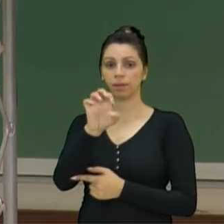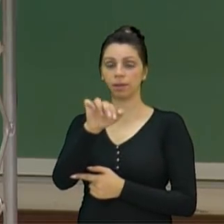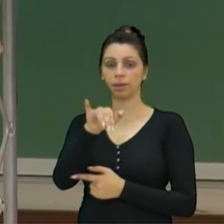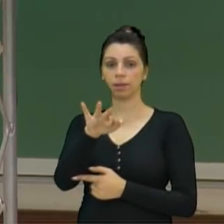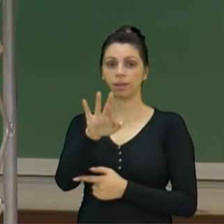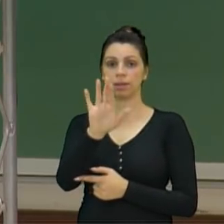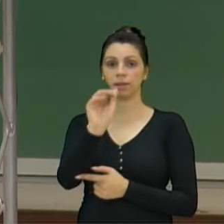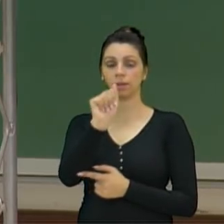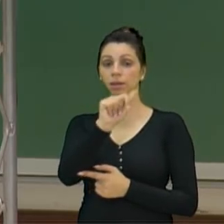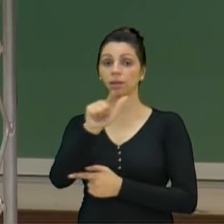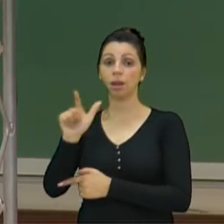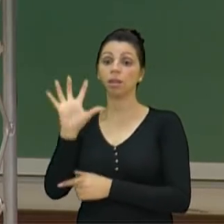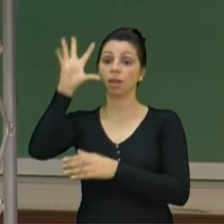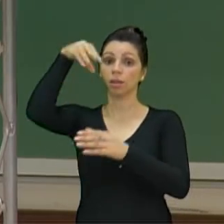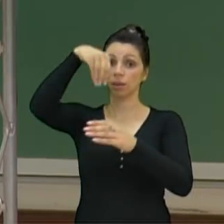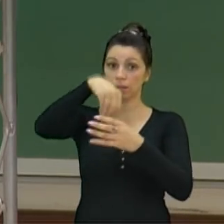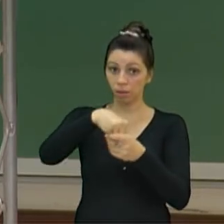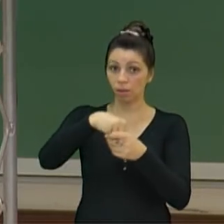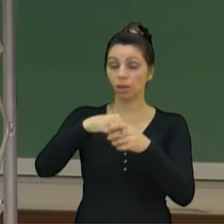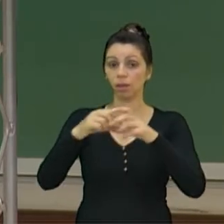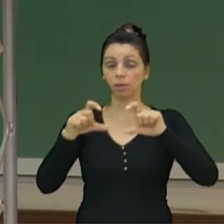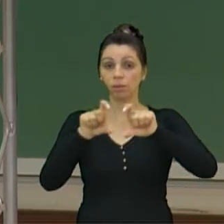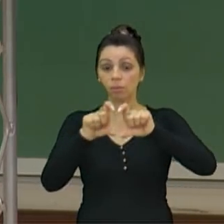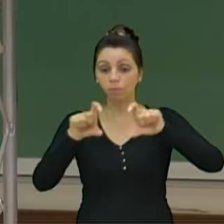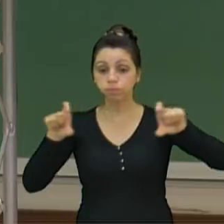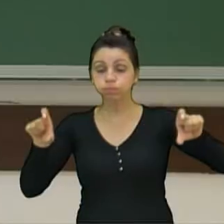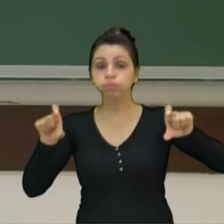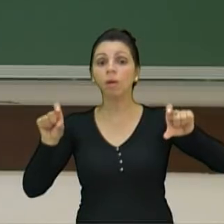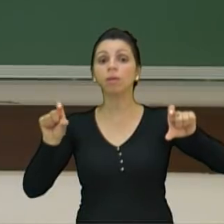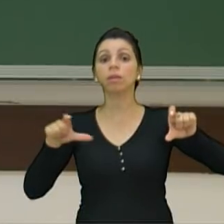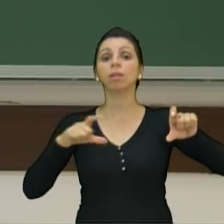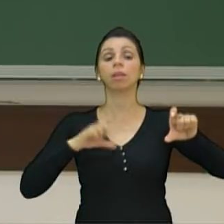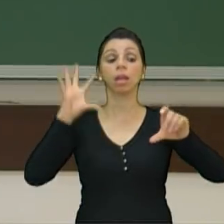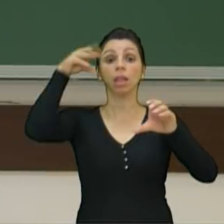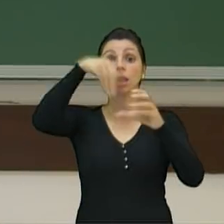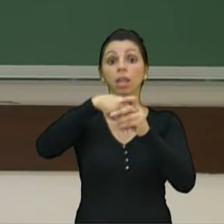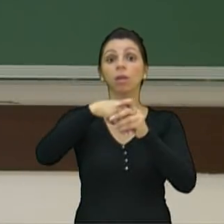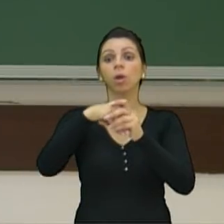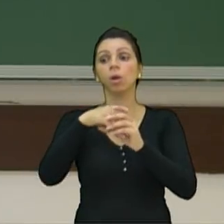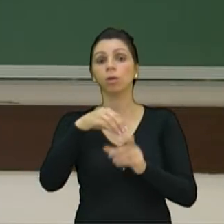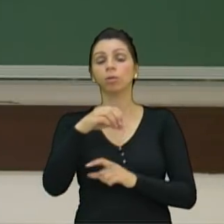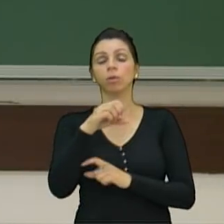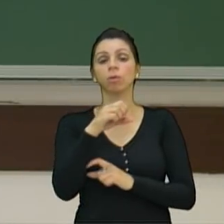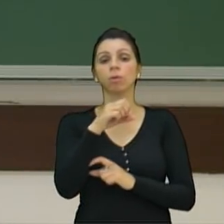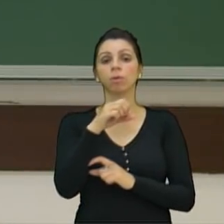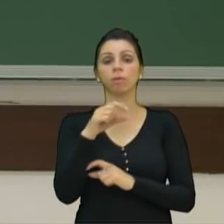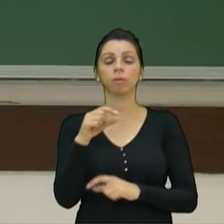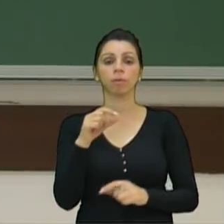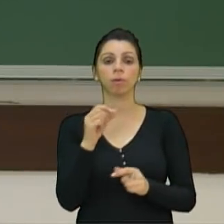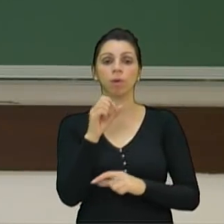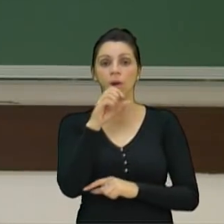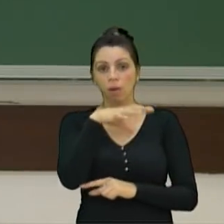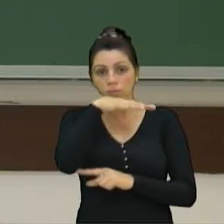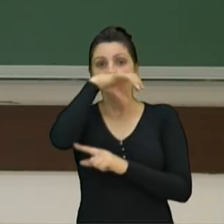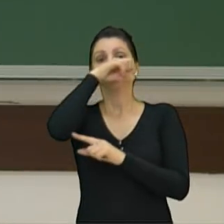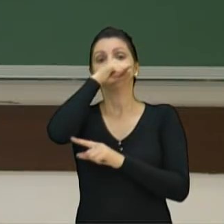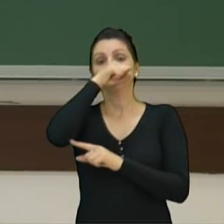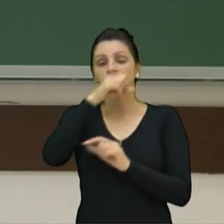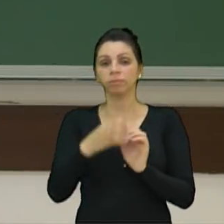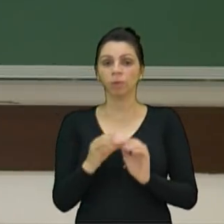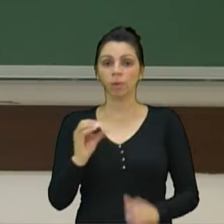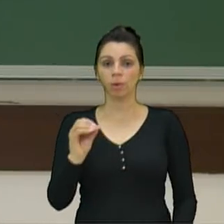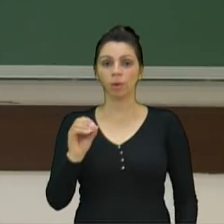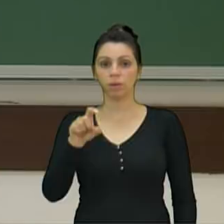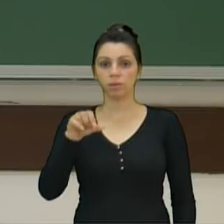circula dentro das artérias e ele está rico em oxigênio, certo? Então, ele circula pelo lado esquerdo. Então,